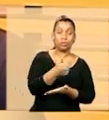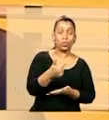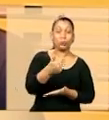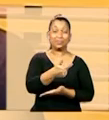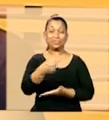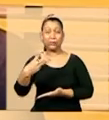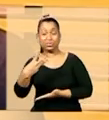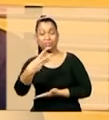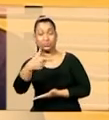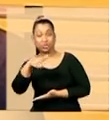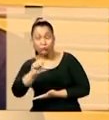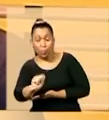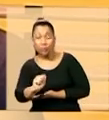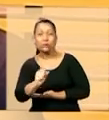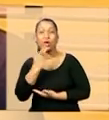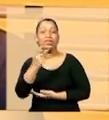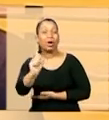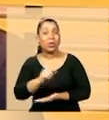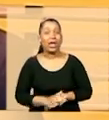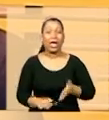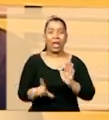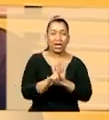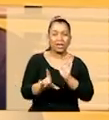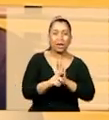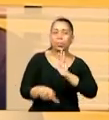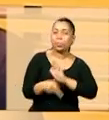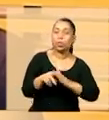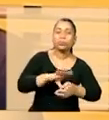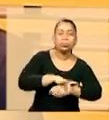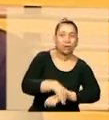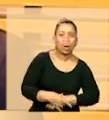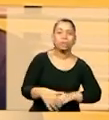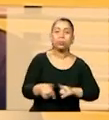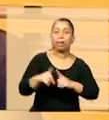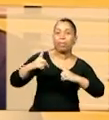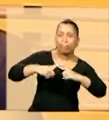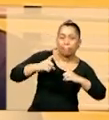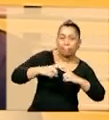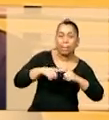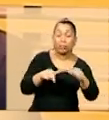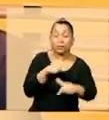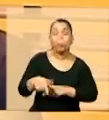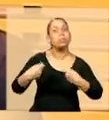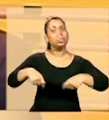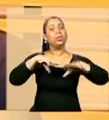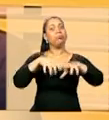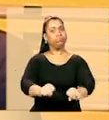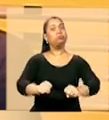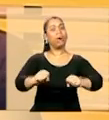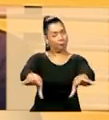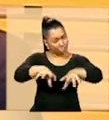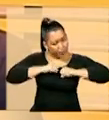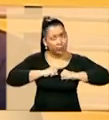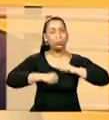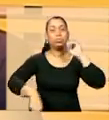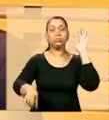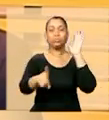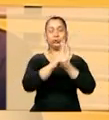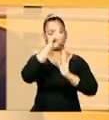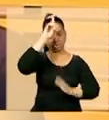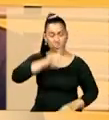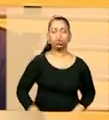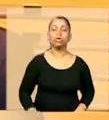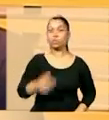trabalho têm que ser adotadas como direito básico, os respectivos adicionais, periculosidade, insalubridade e